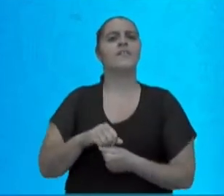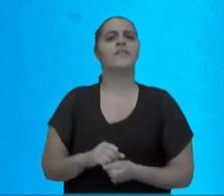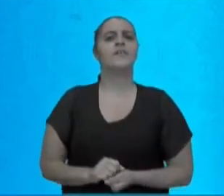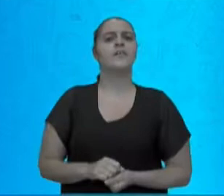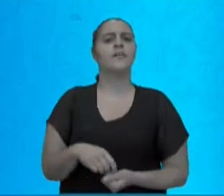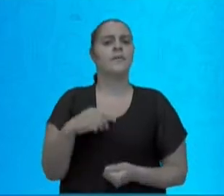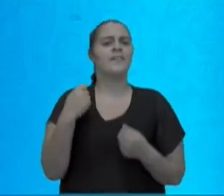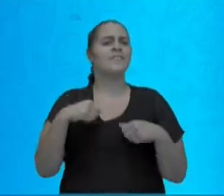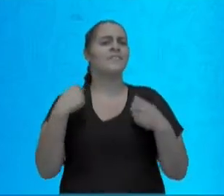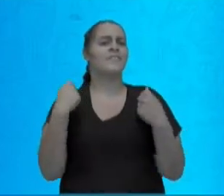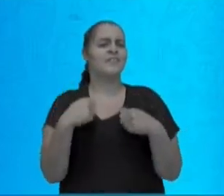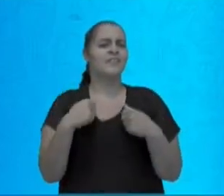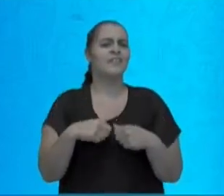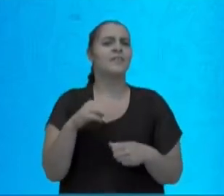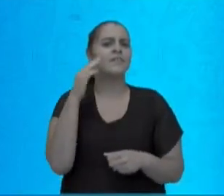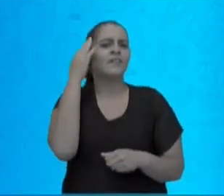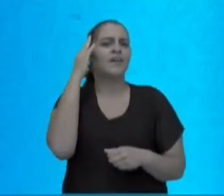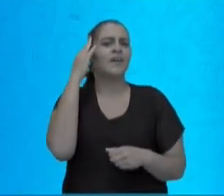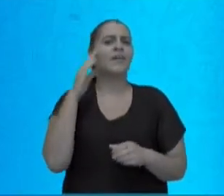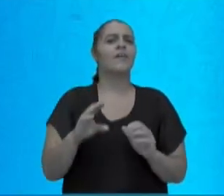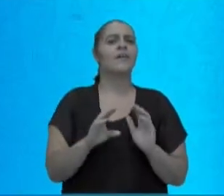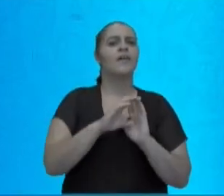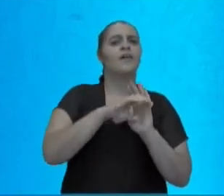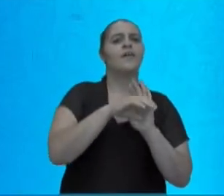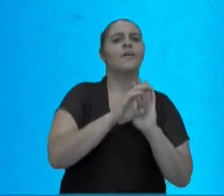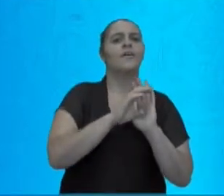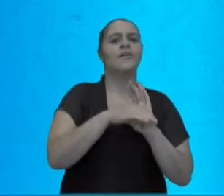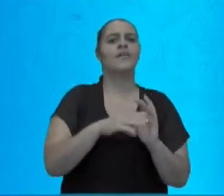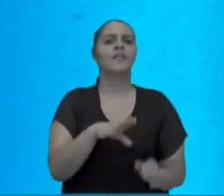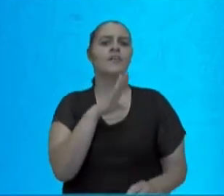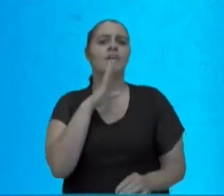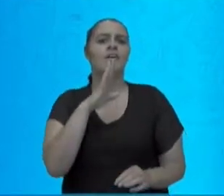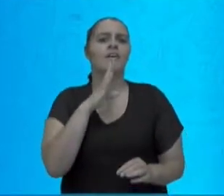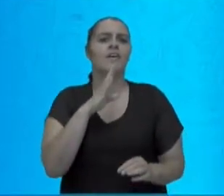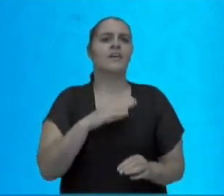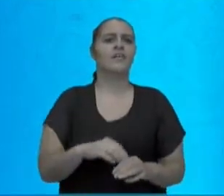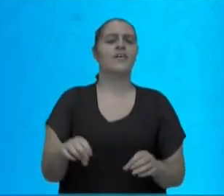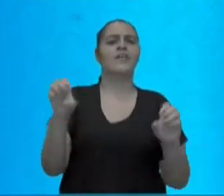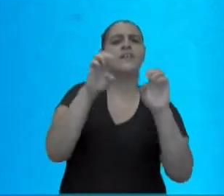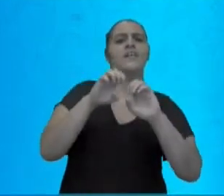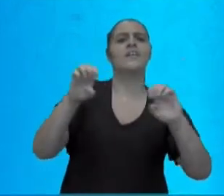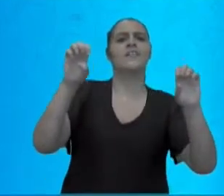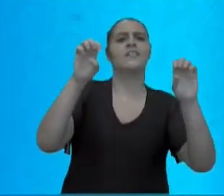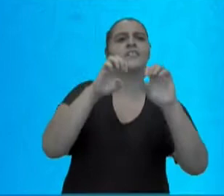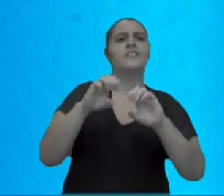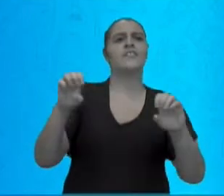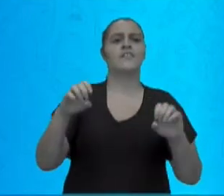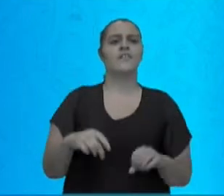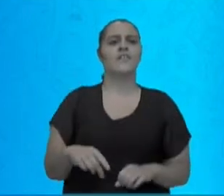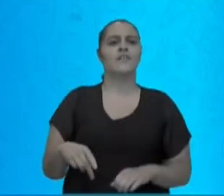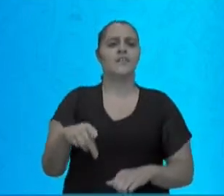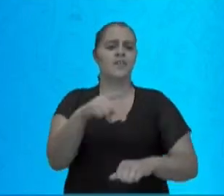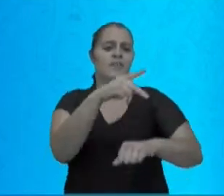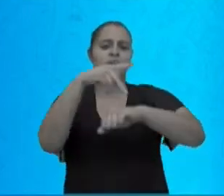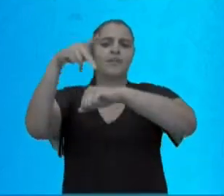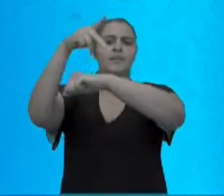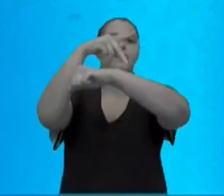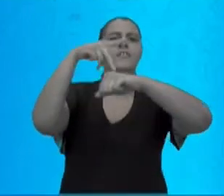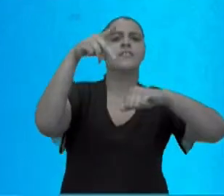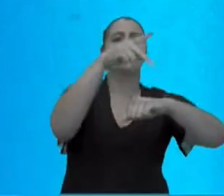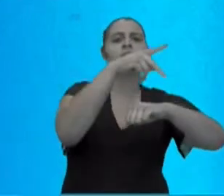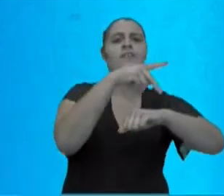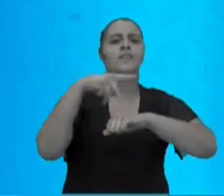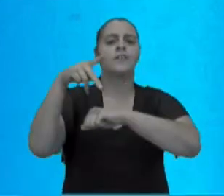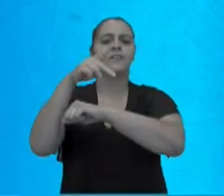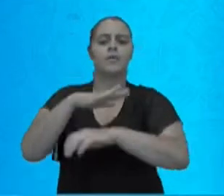precisamos saber o conceito, conhecer o que é um Estado, o que é uma nação,